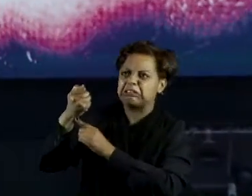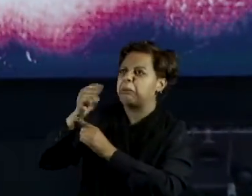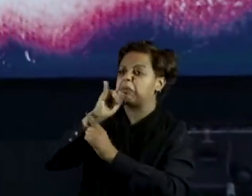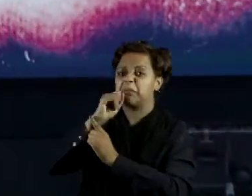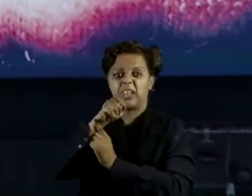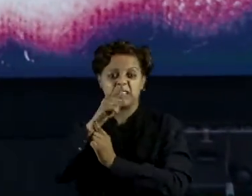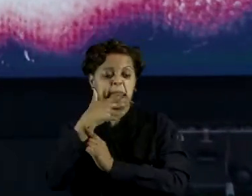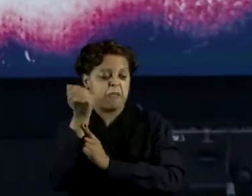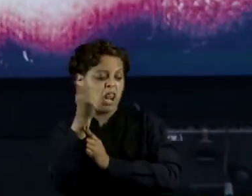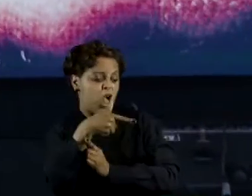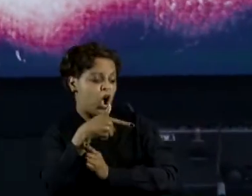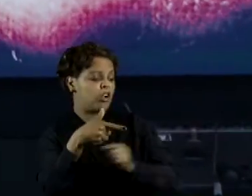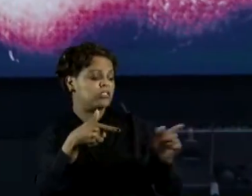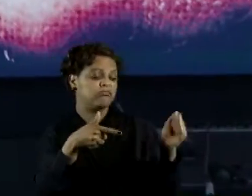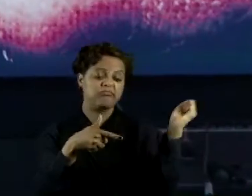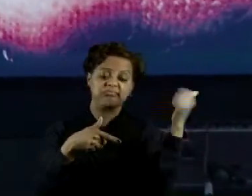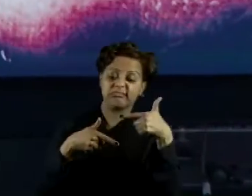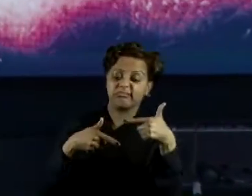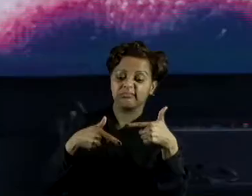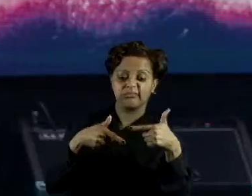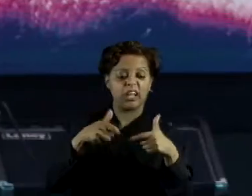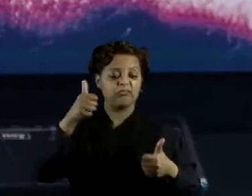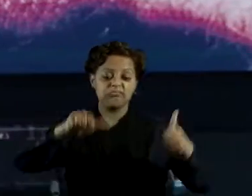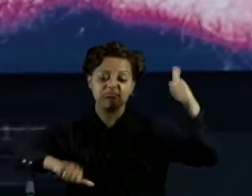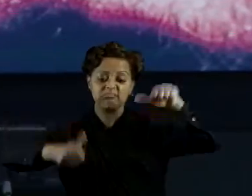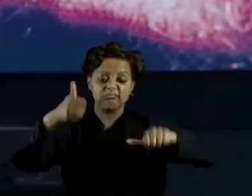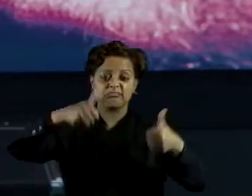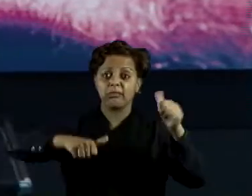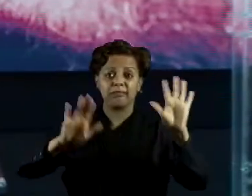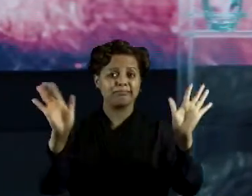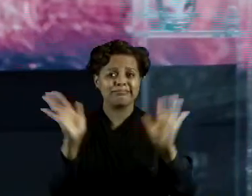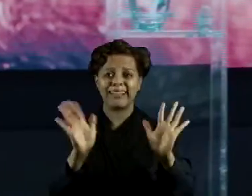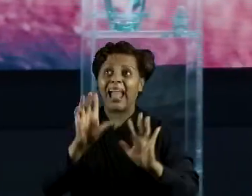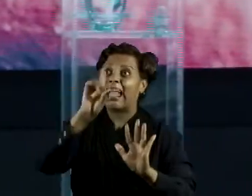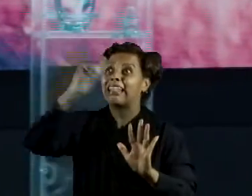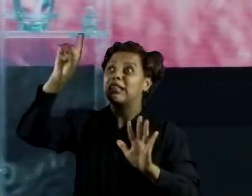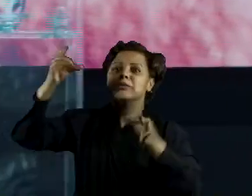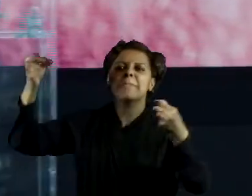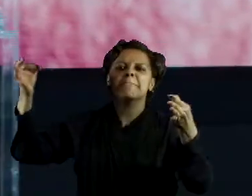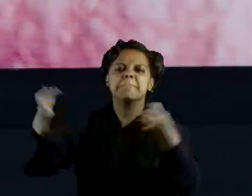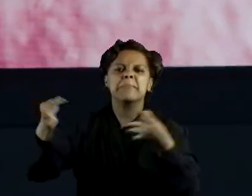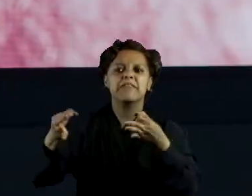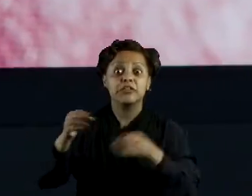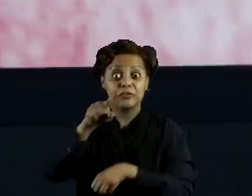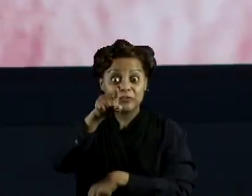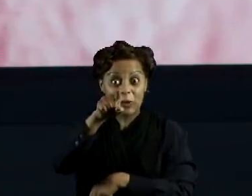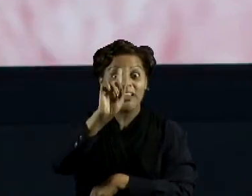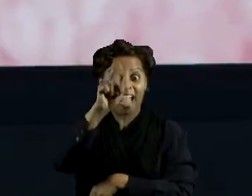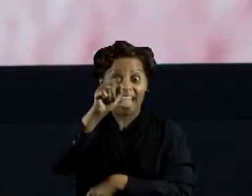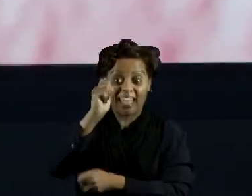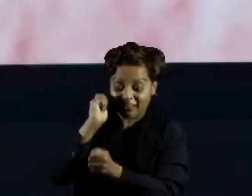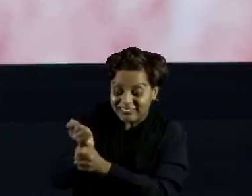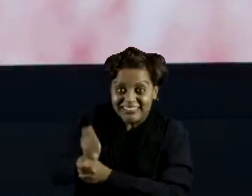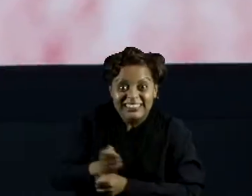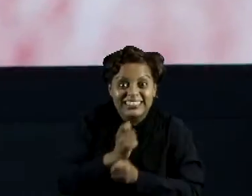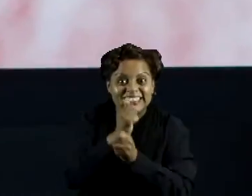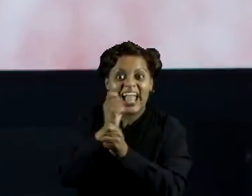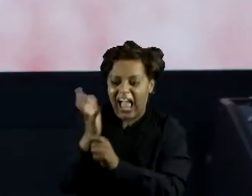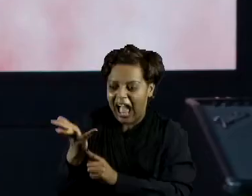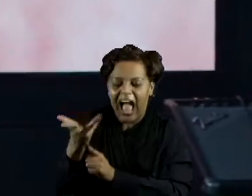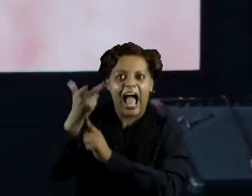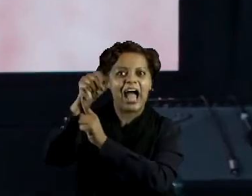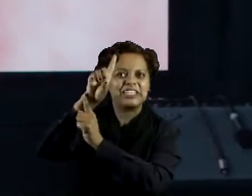outra. Ele é perfeito, você é obra dele. Aliás, quando a palavra de Deus fala que nós